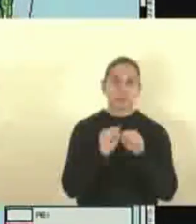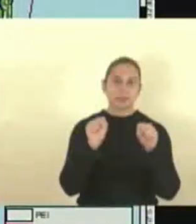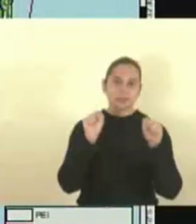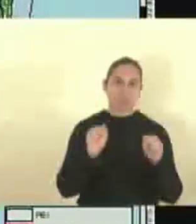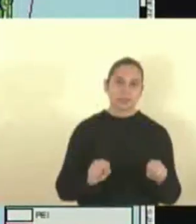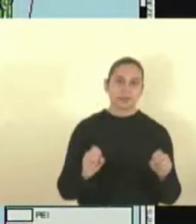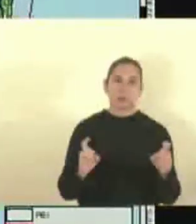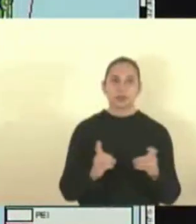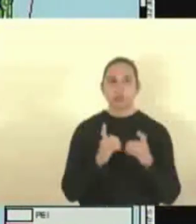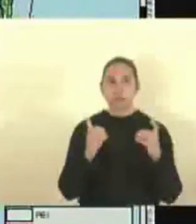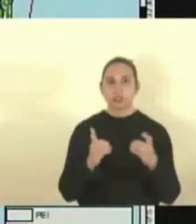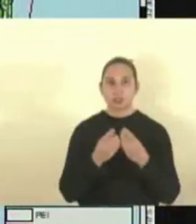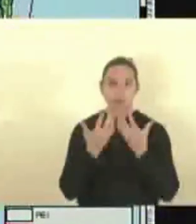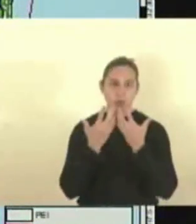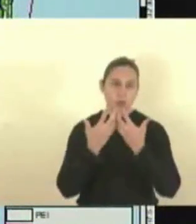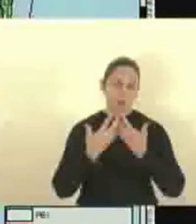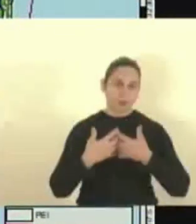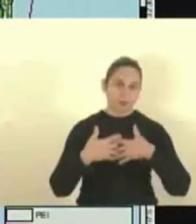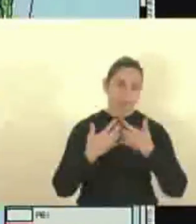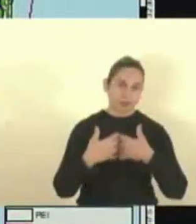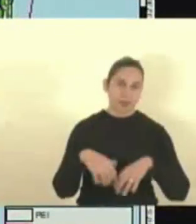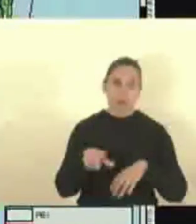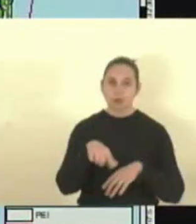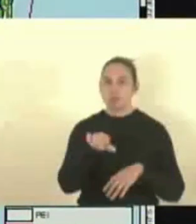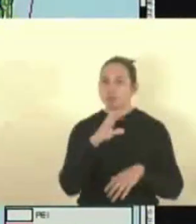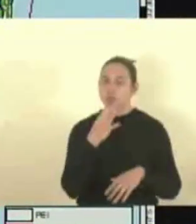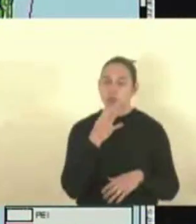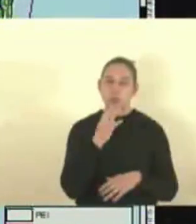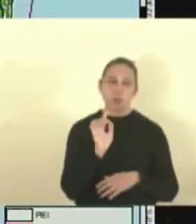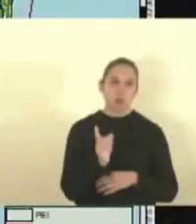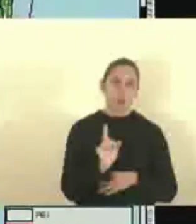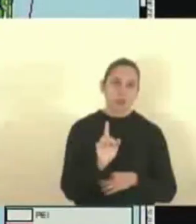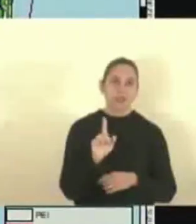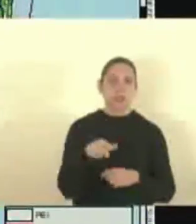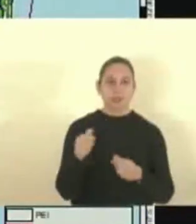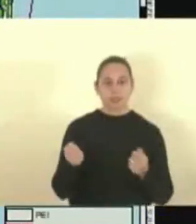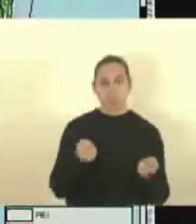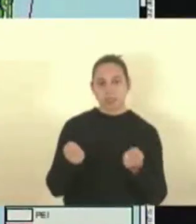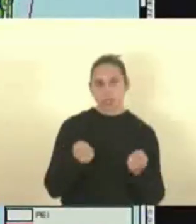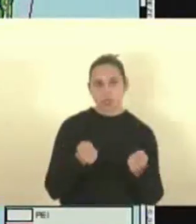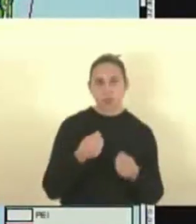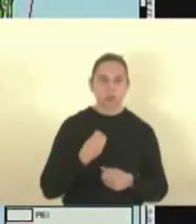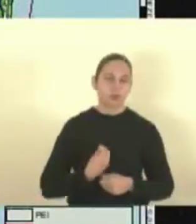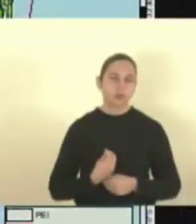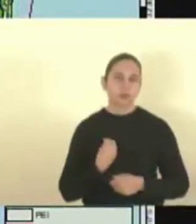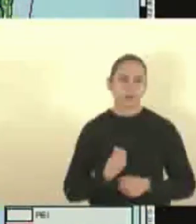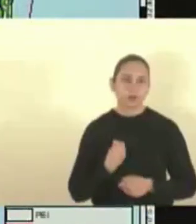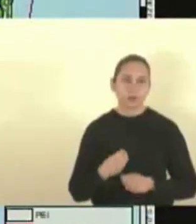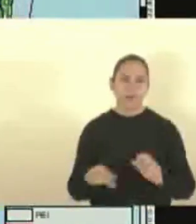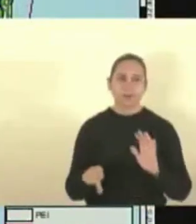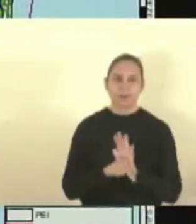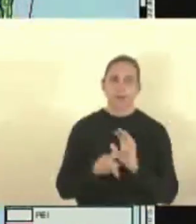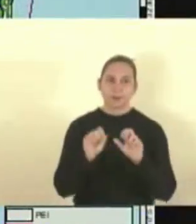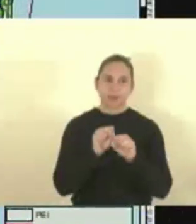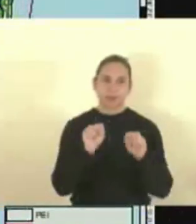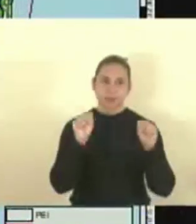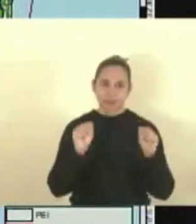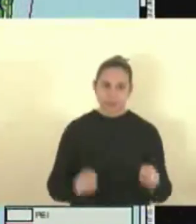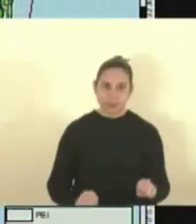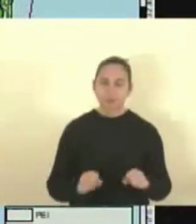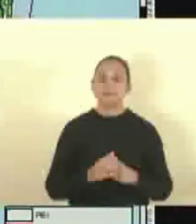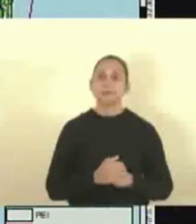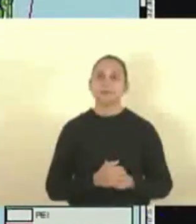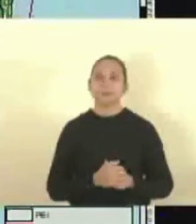dinâmica extremamente complexo, pouco conhecido e que regula o funcionamento desse sistema. A condição climática, a